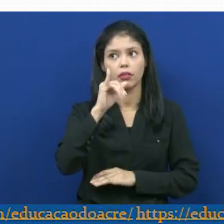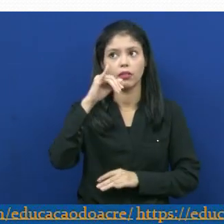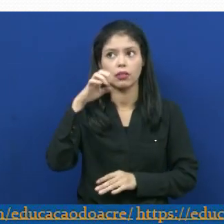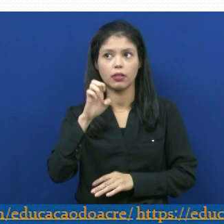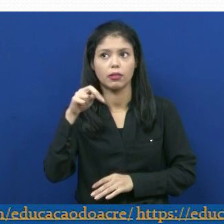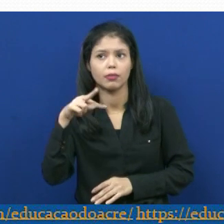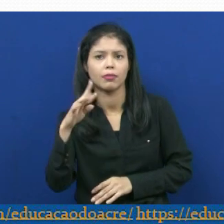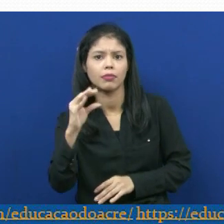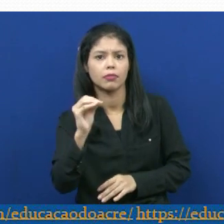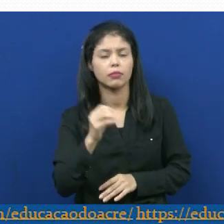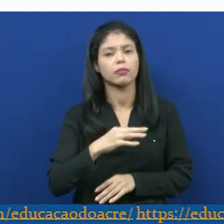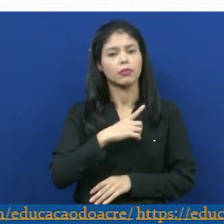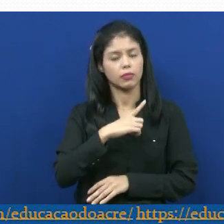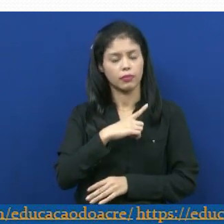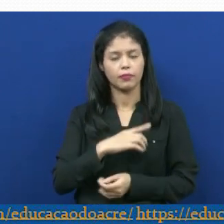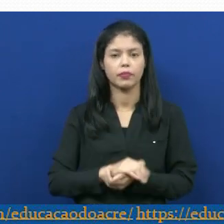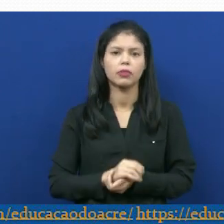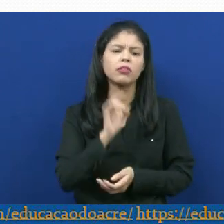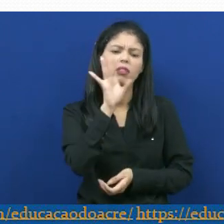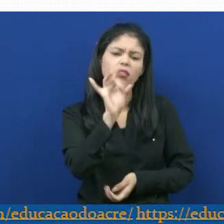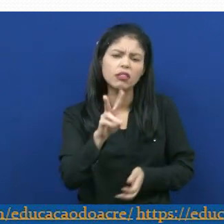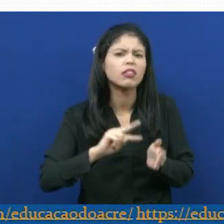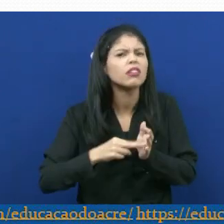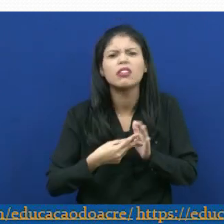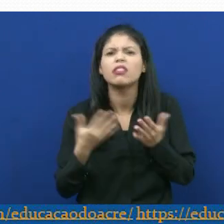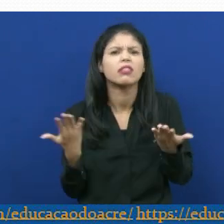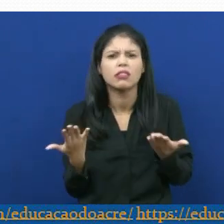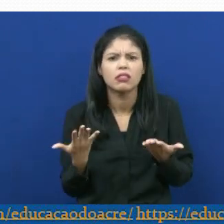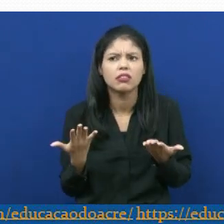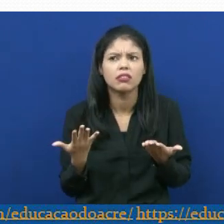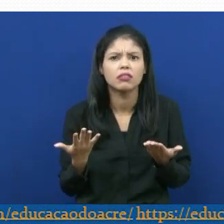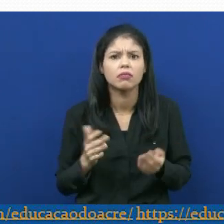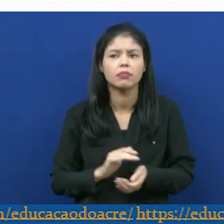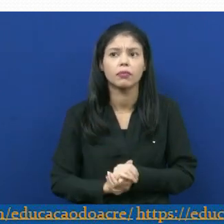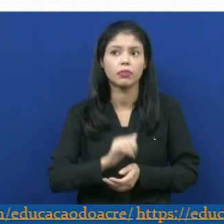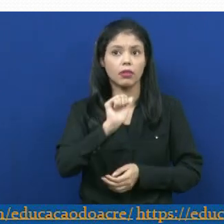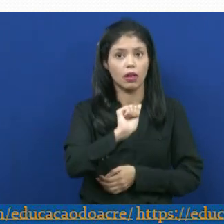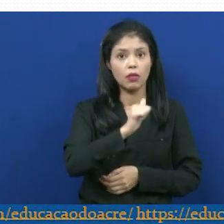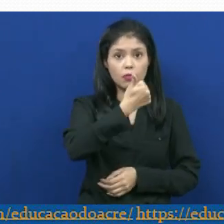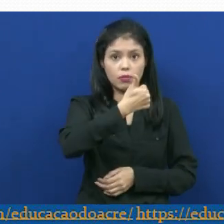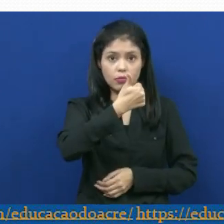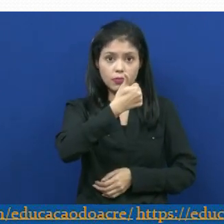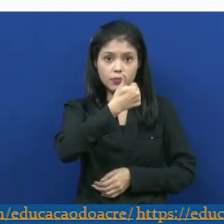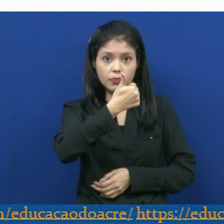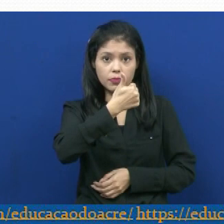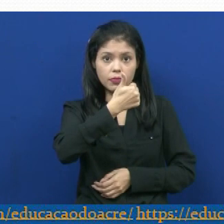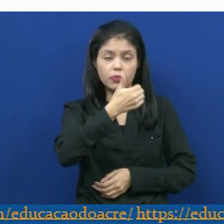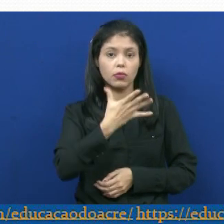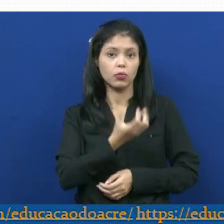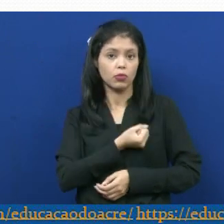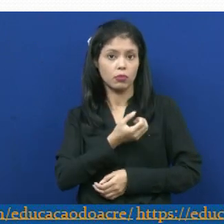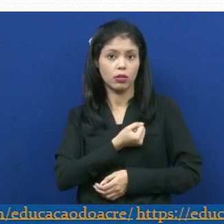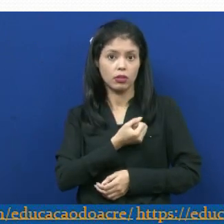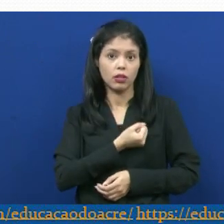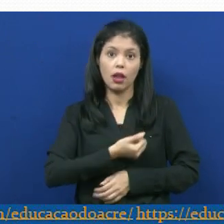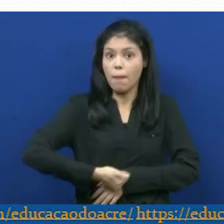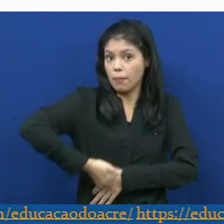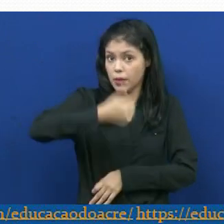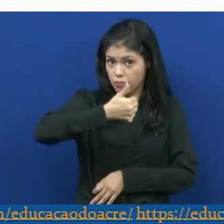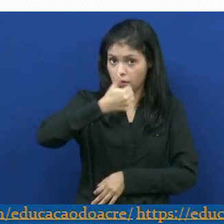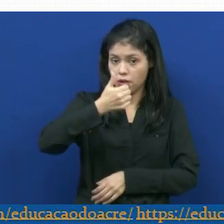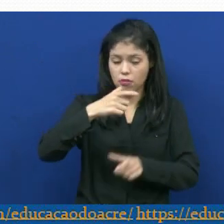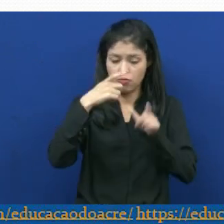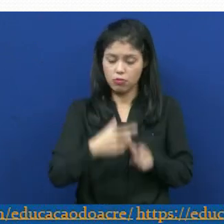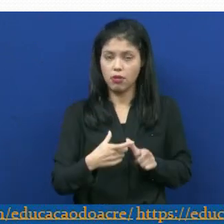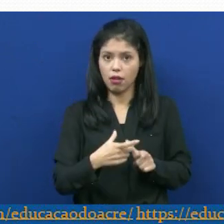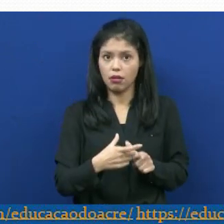termo. Mas o que significa cada elemento desse? A1 representa o número que vem na primeira